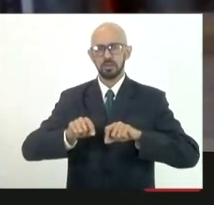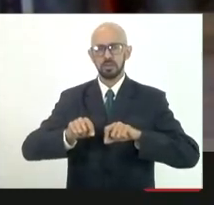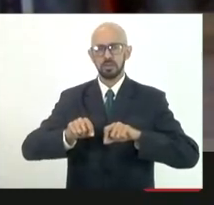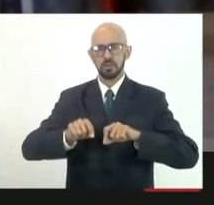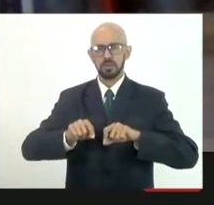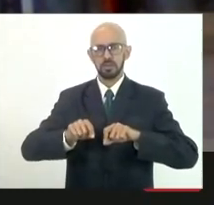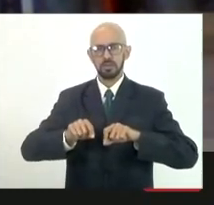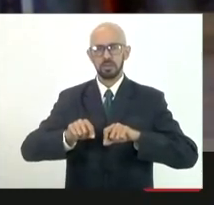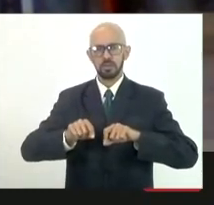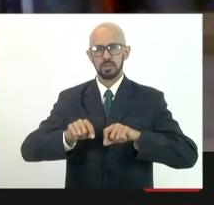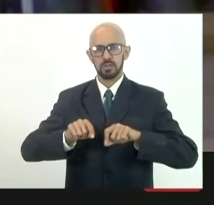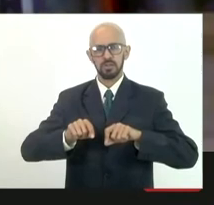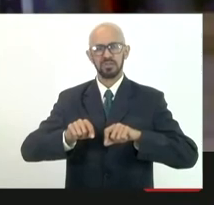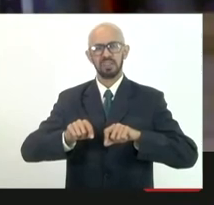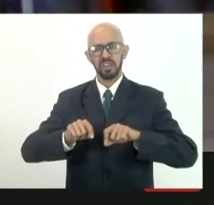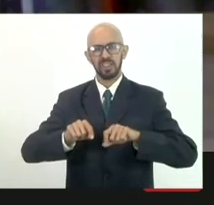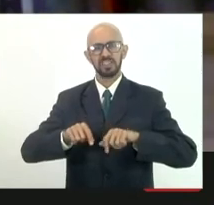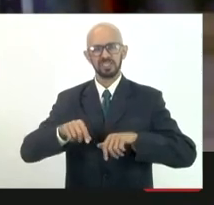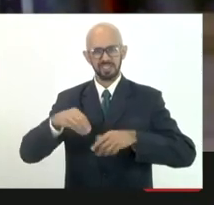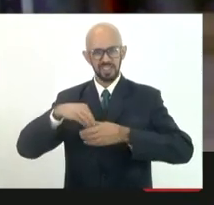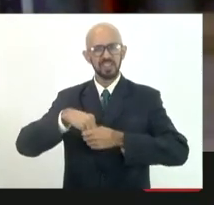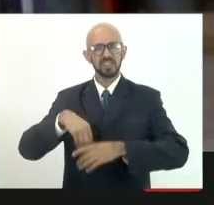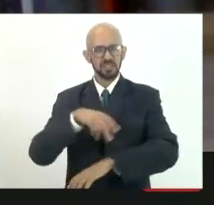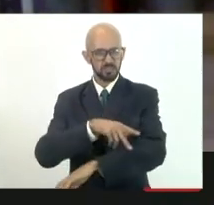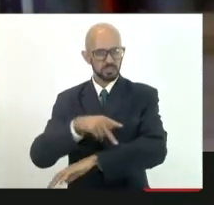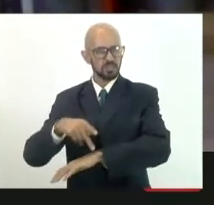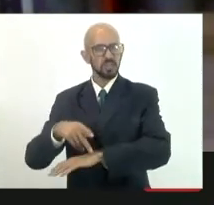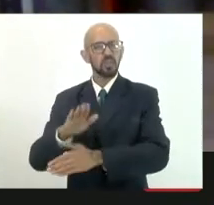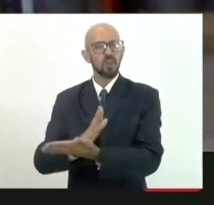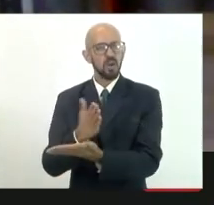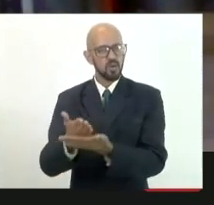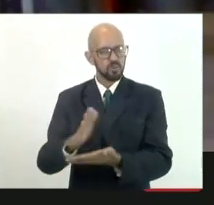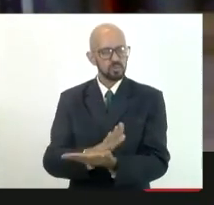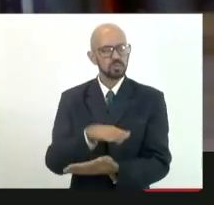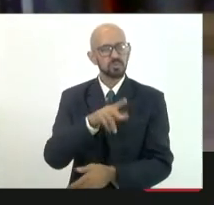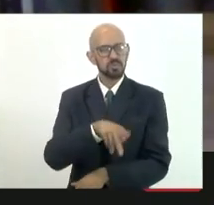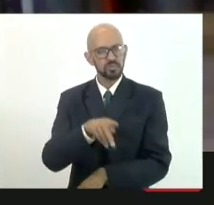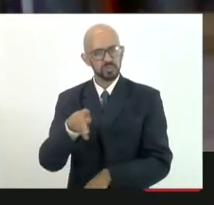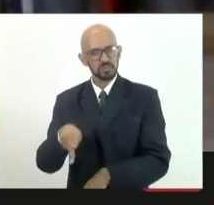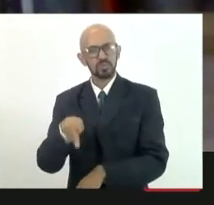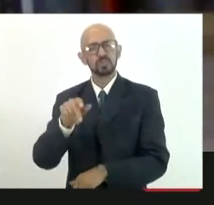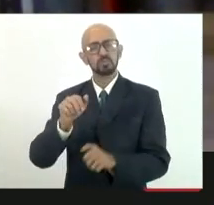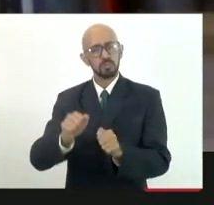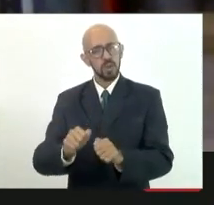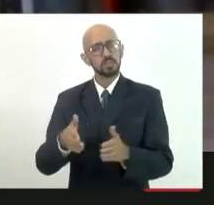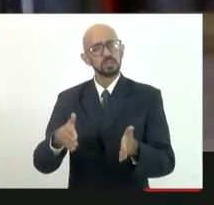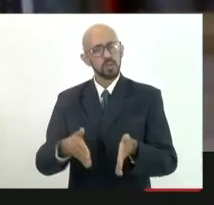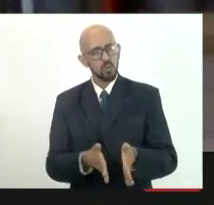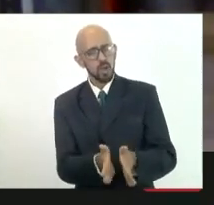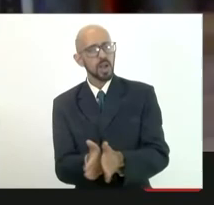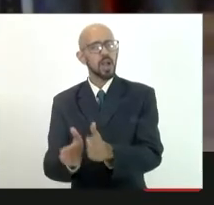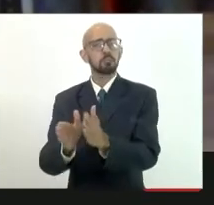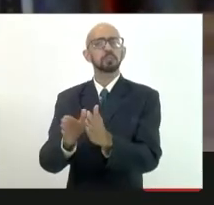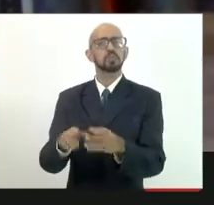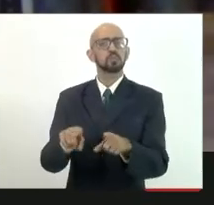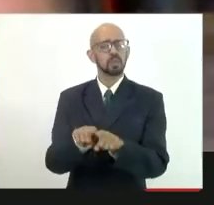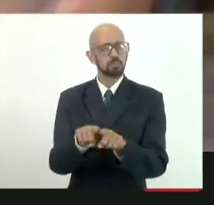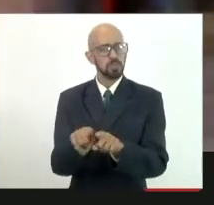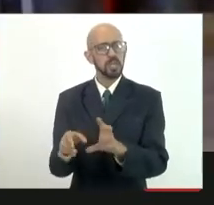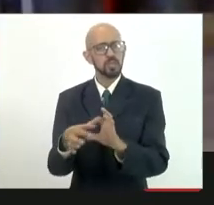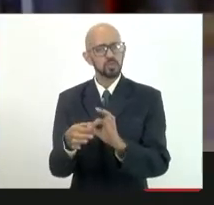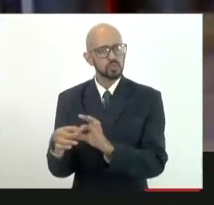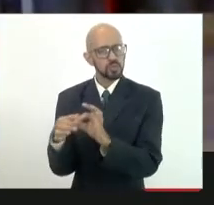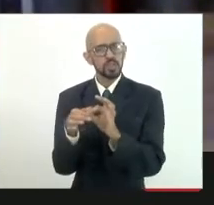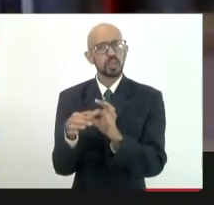da pedagógico com os professores pode ser um caminho, e acho que isso associado a todo